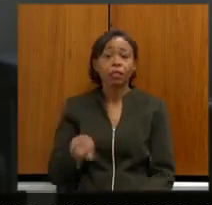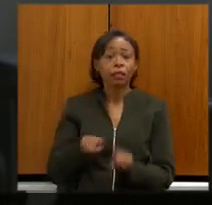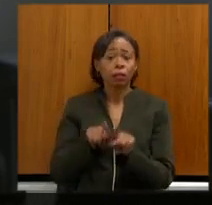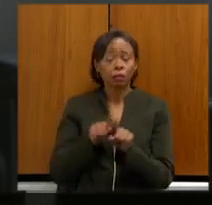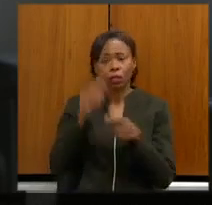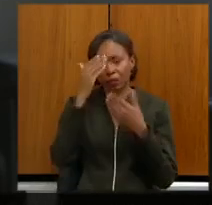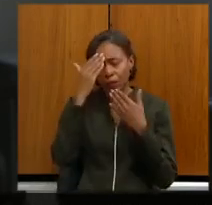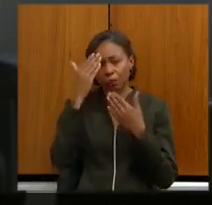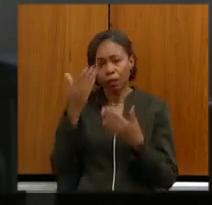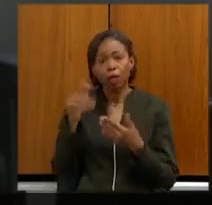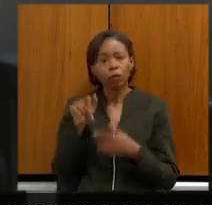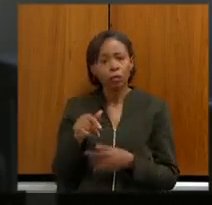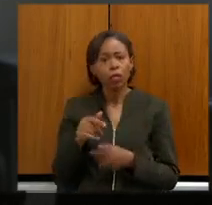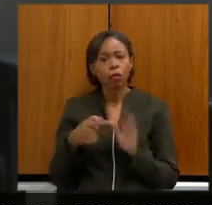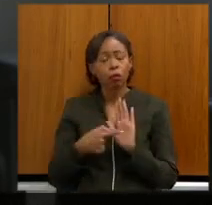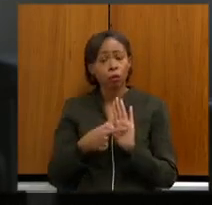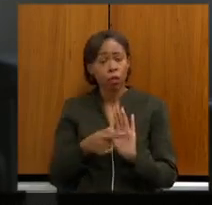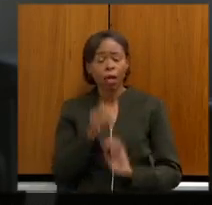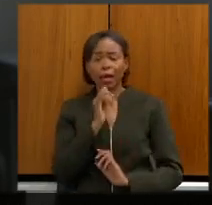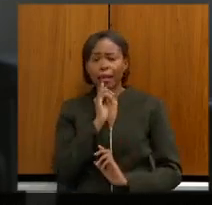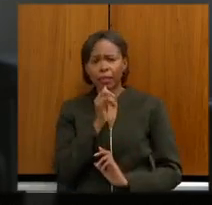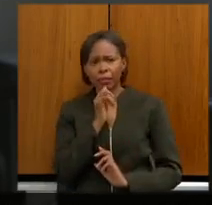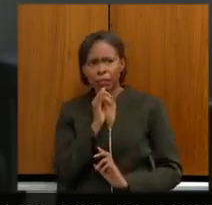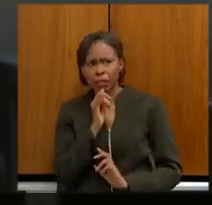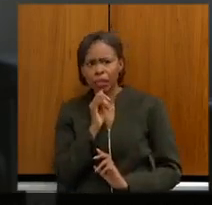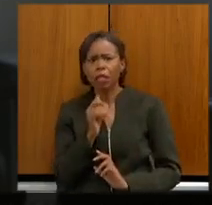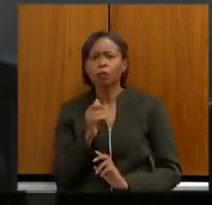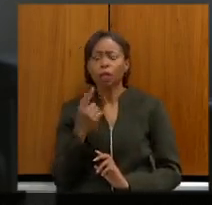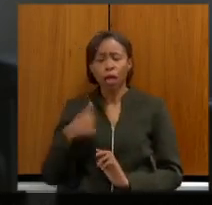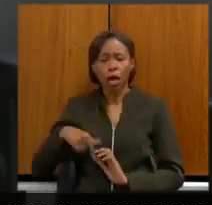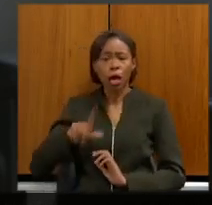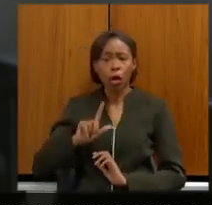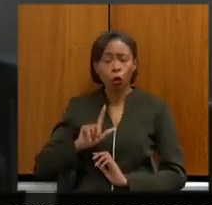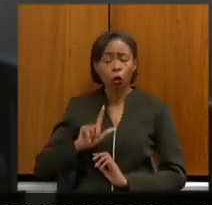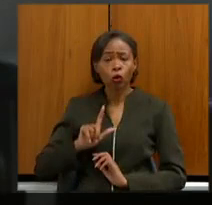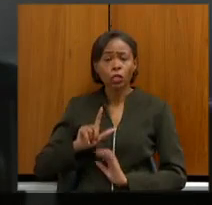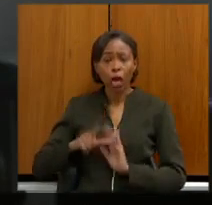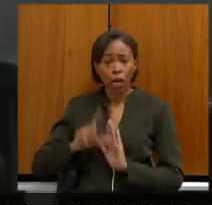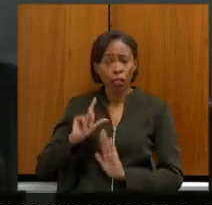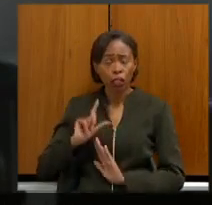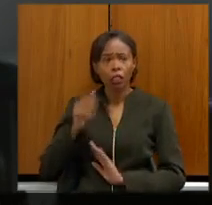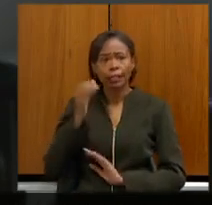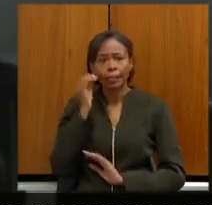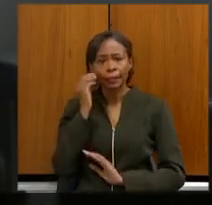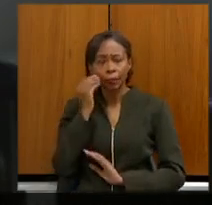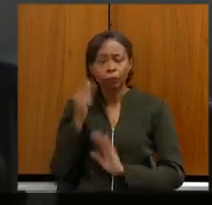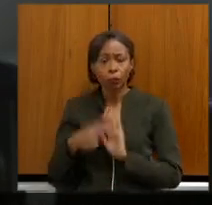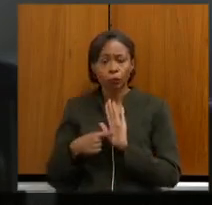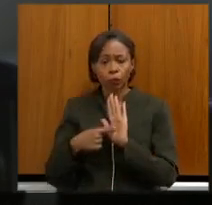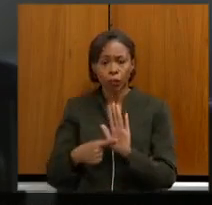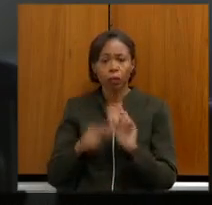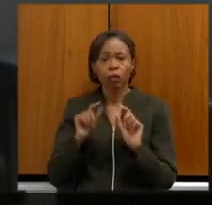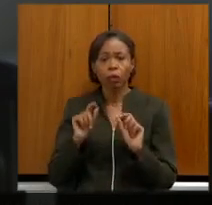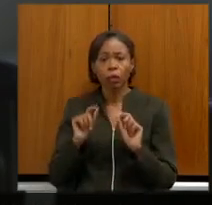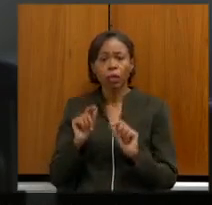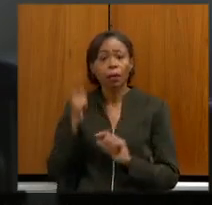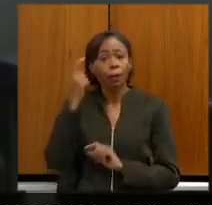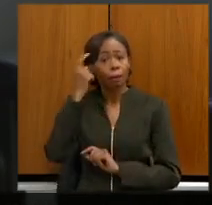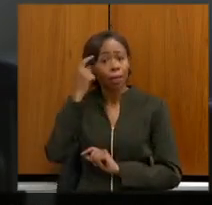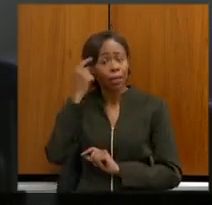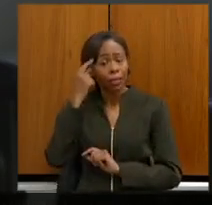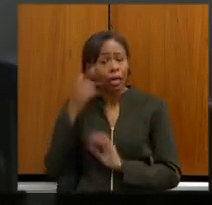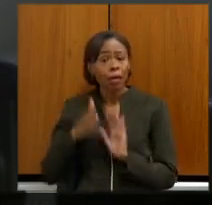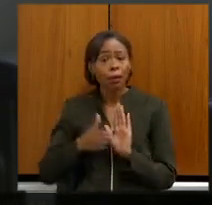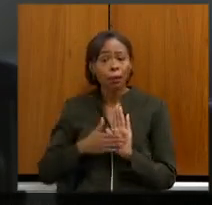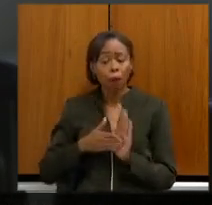por trazer exemplos que a gente procurou levantar que pensar em